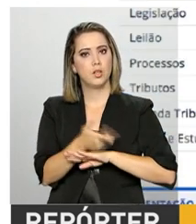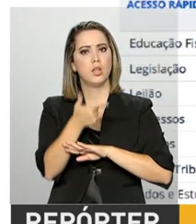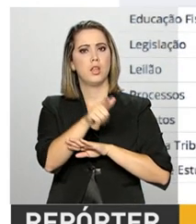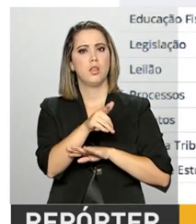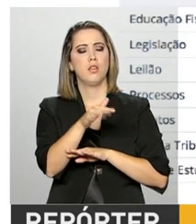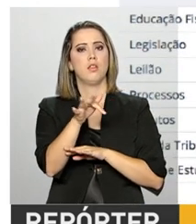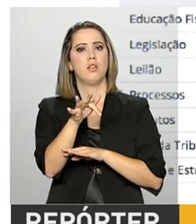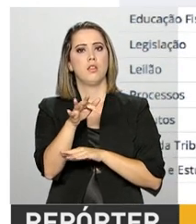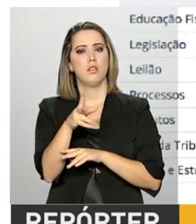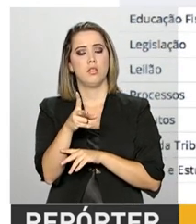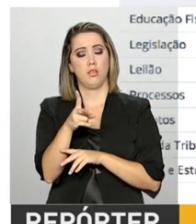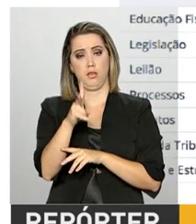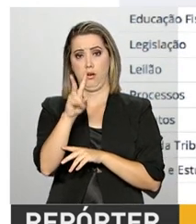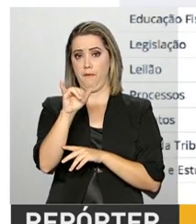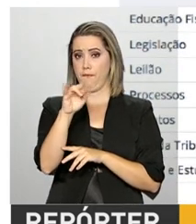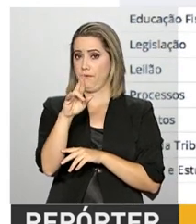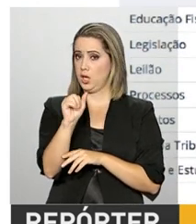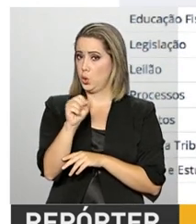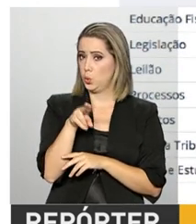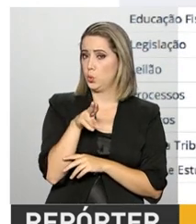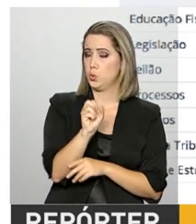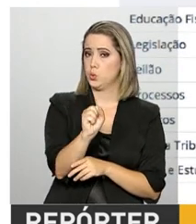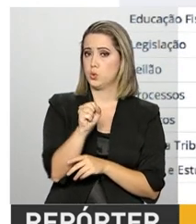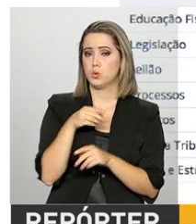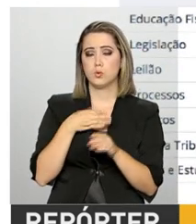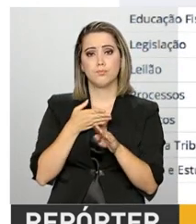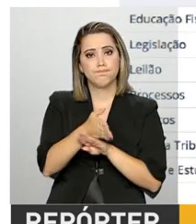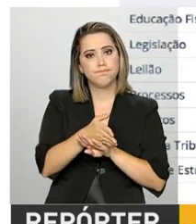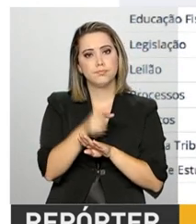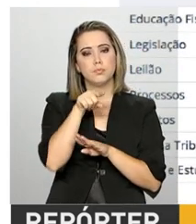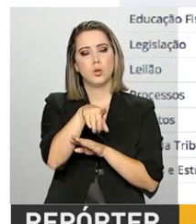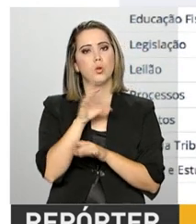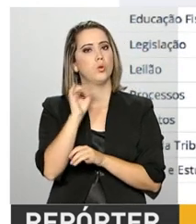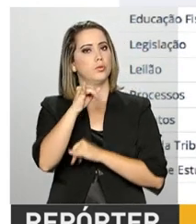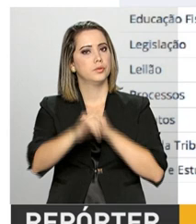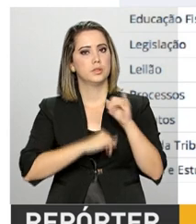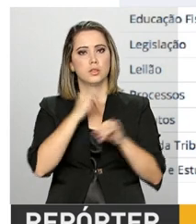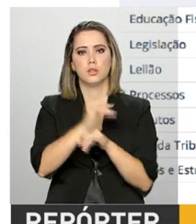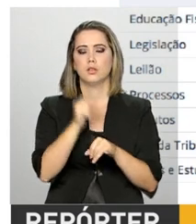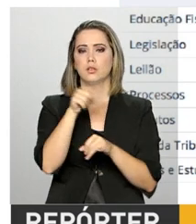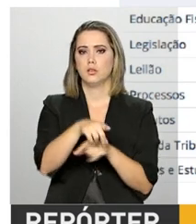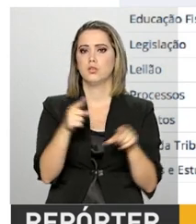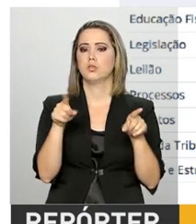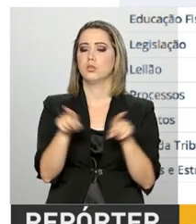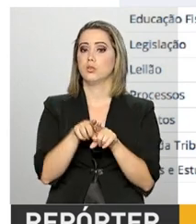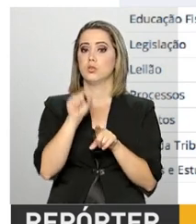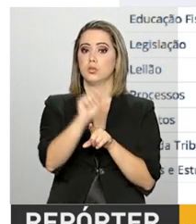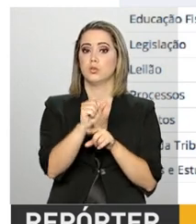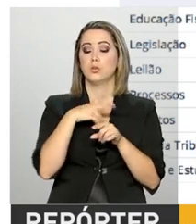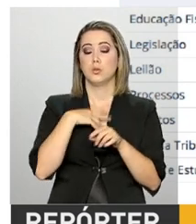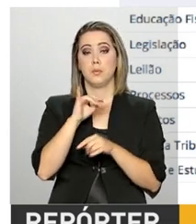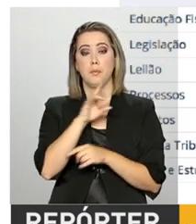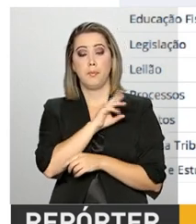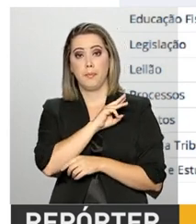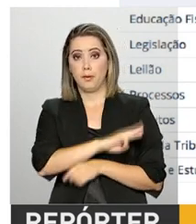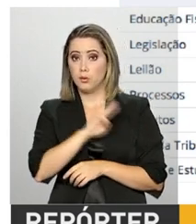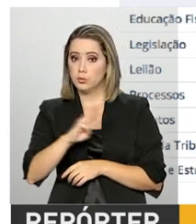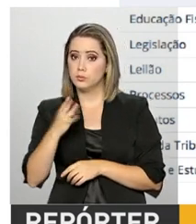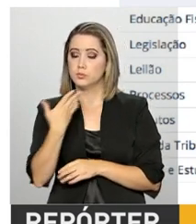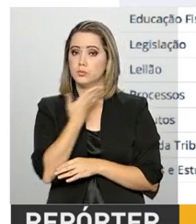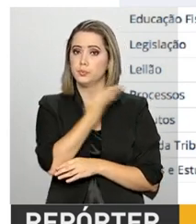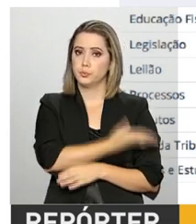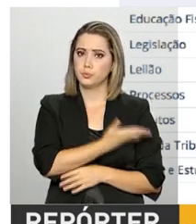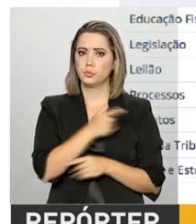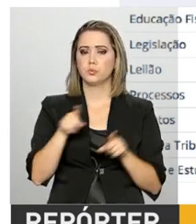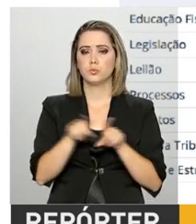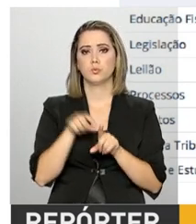vírus nos equip a única forma de comunicação eletrônica com o contribuinte é por meio do centro virtual de atendimento ao